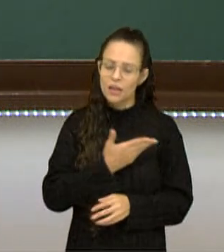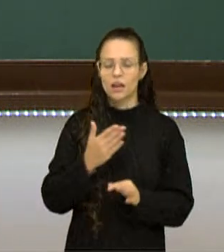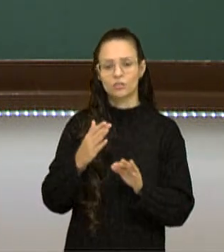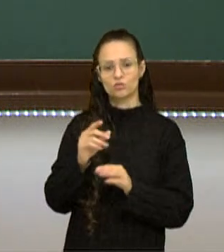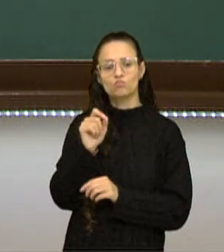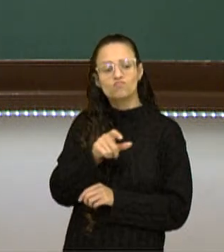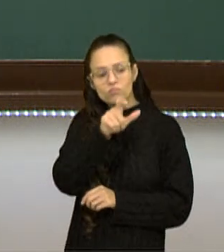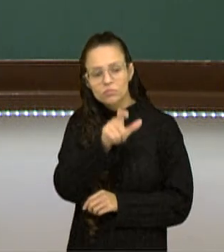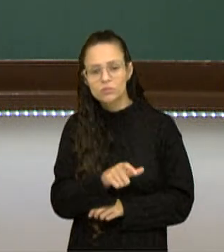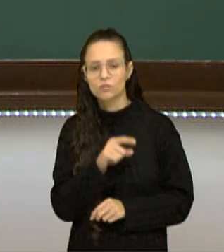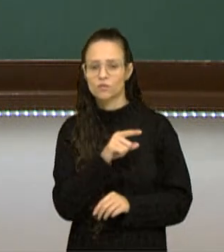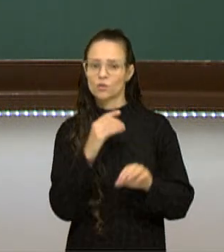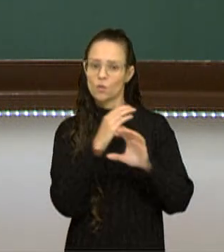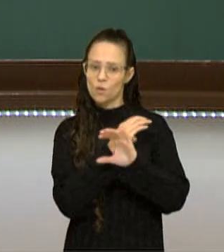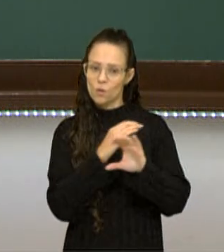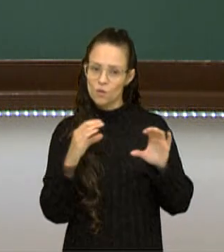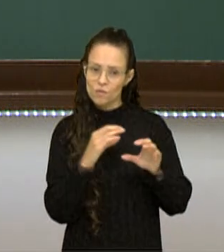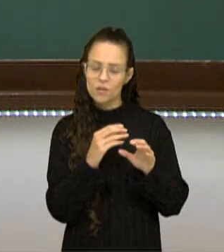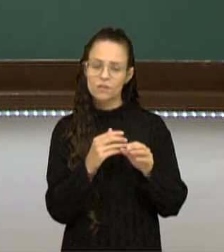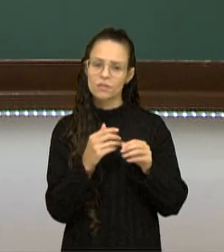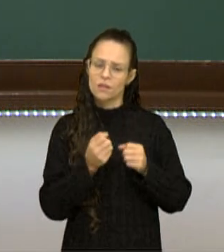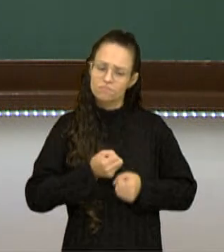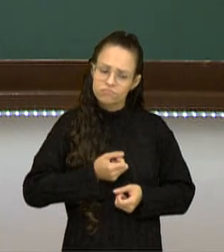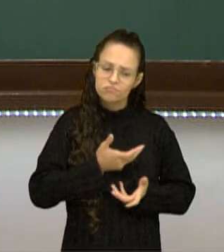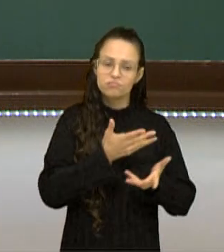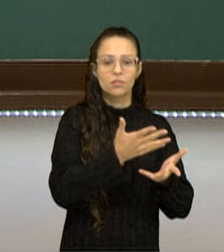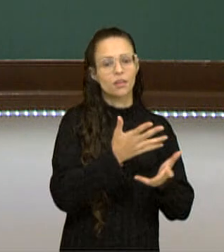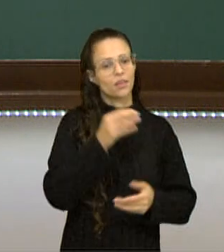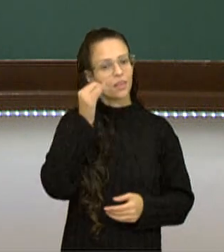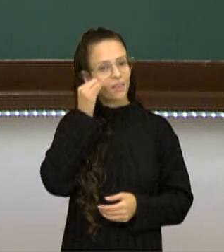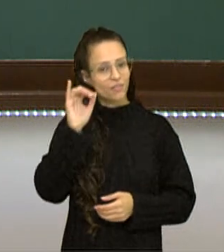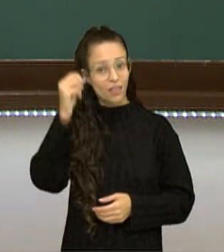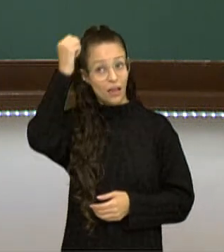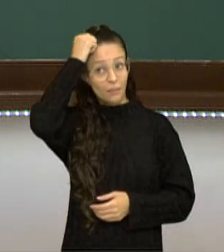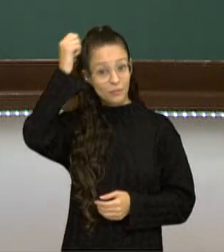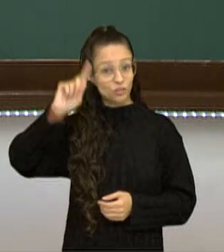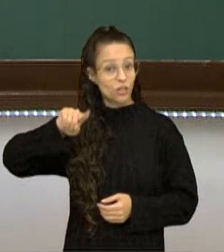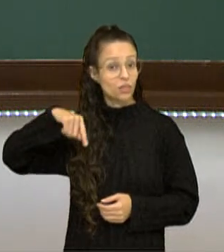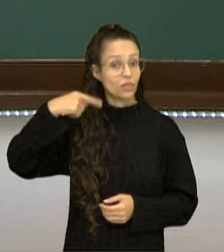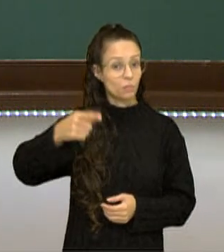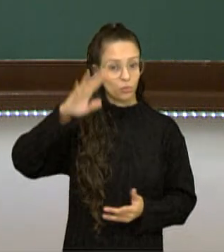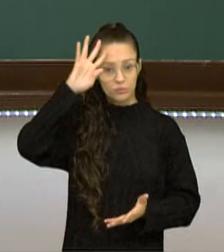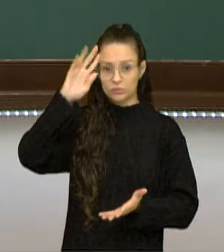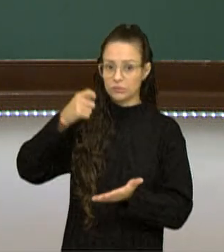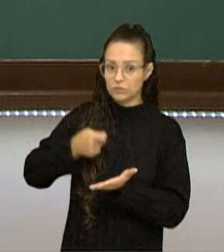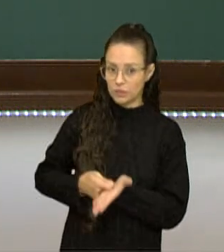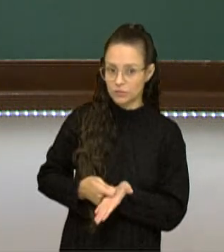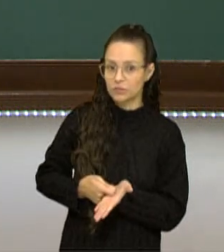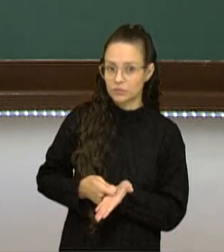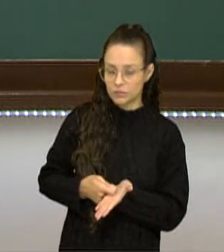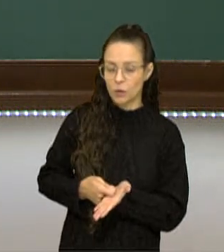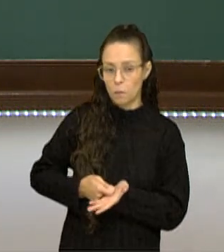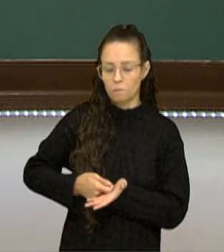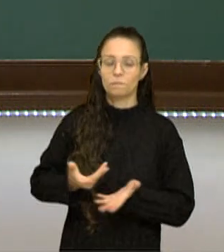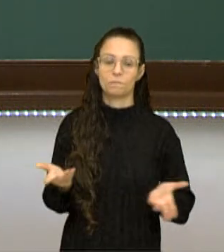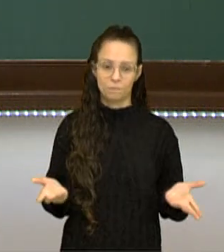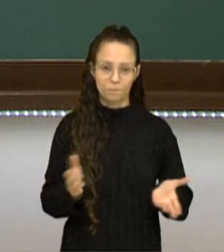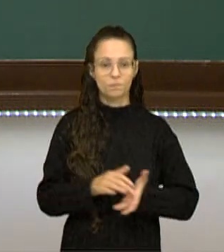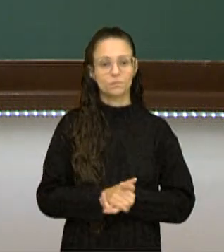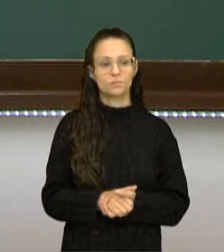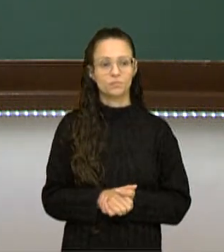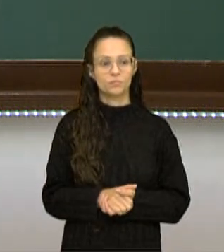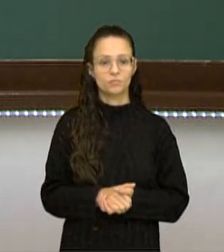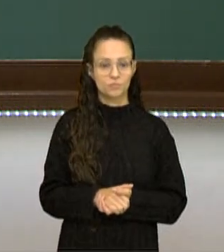aquela pessoa que você confia para se abrir, para não se arrepender de nenhuma decisão feita aí nesse momento,